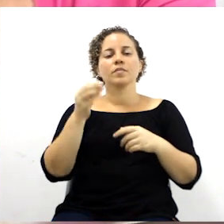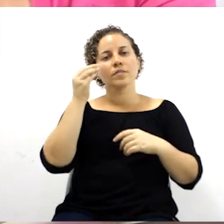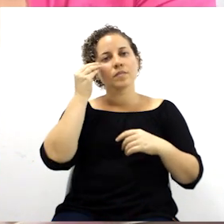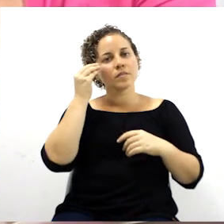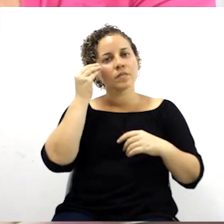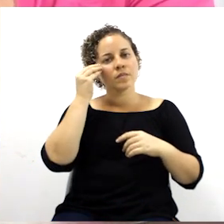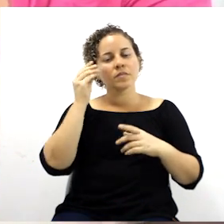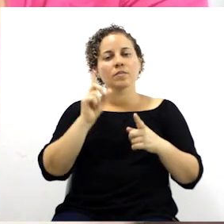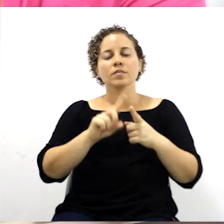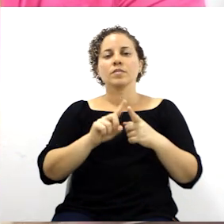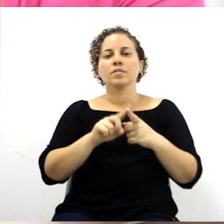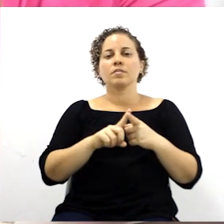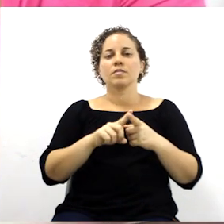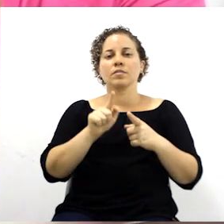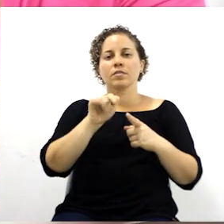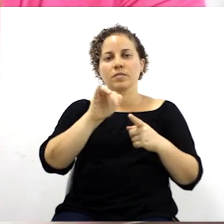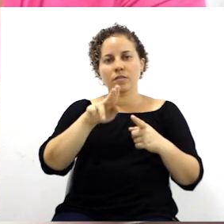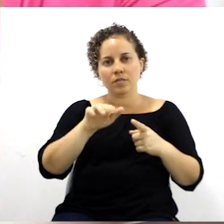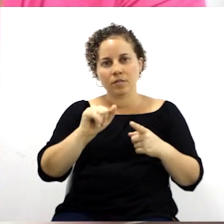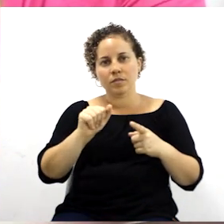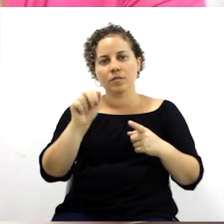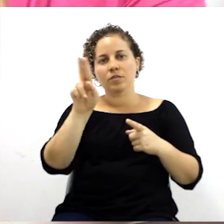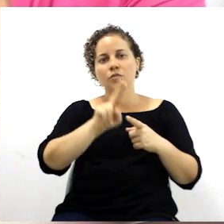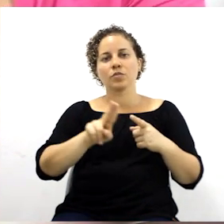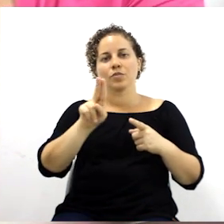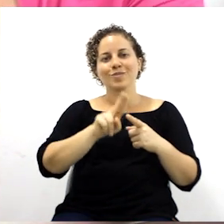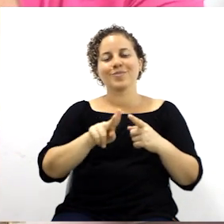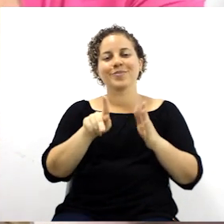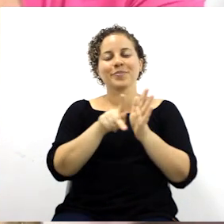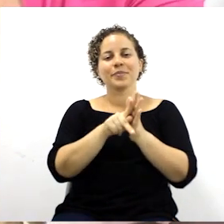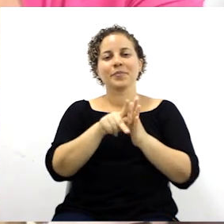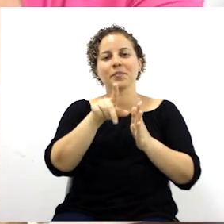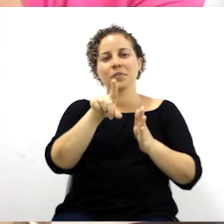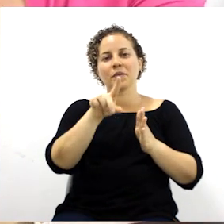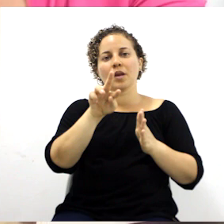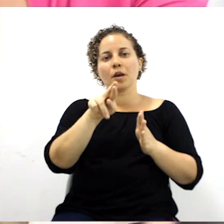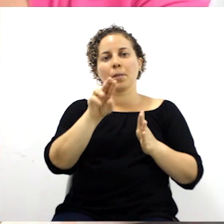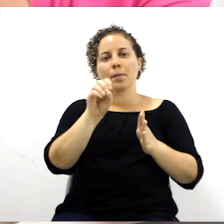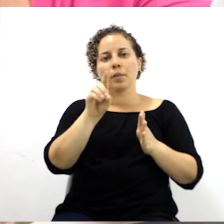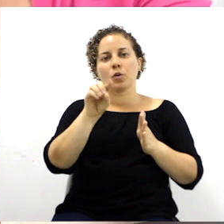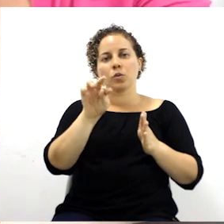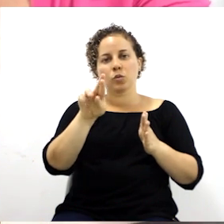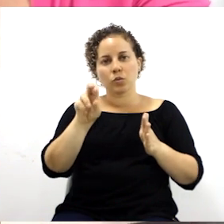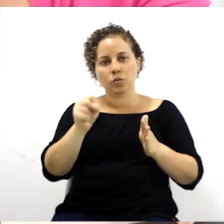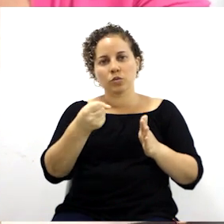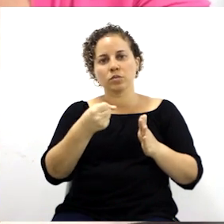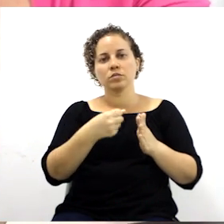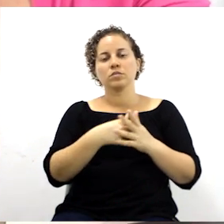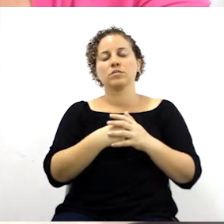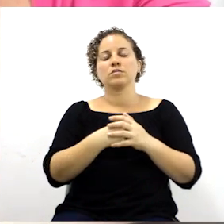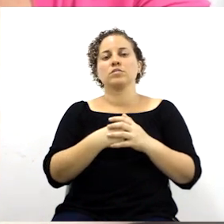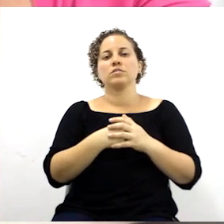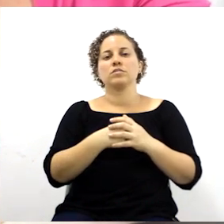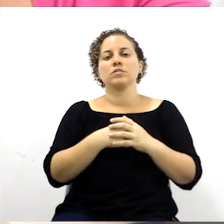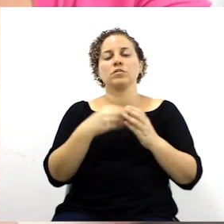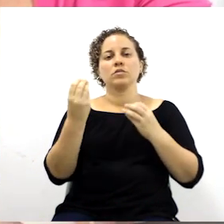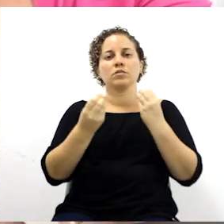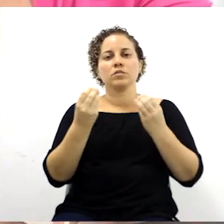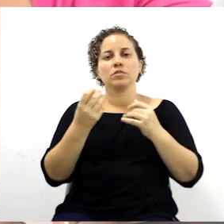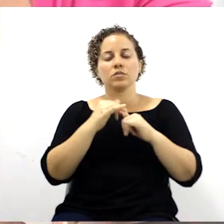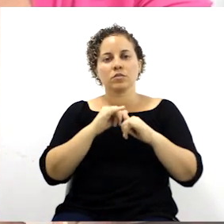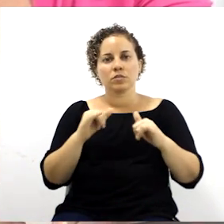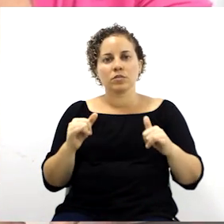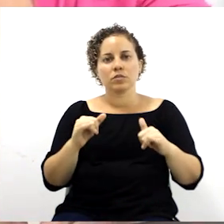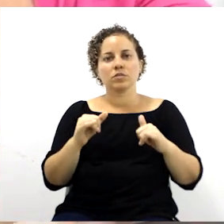repente, guias de uso dos produtos. Então, de repente, você pode ter um guia que informa como utilizar